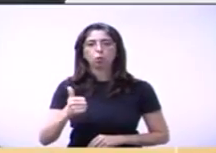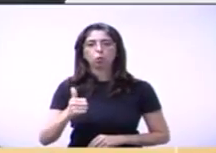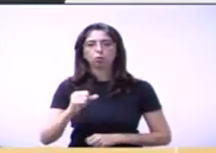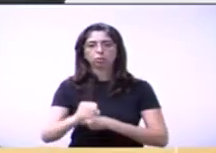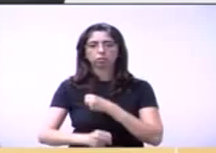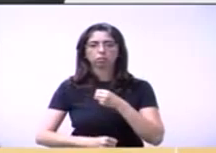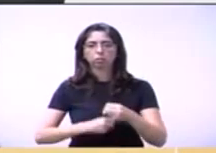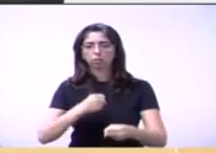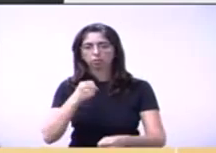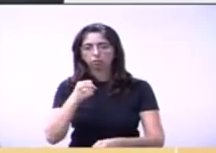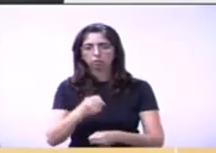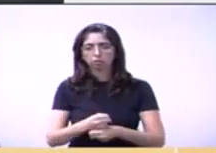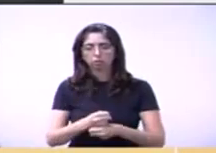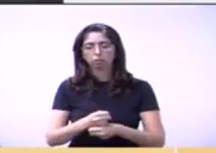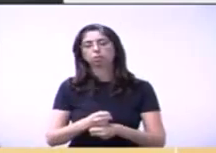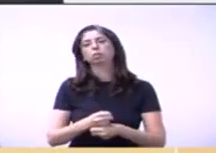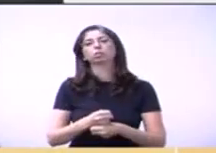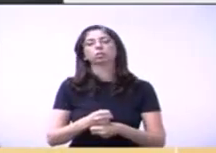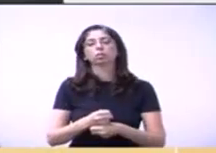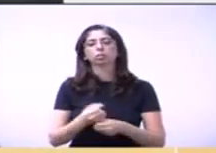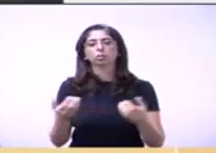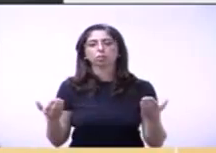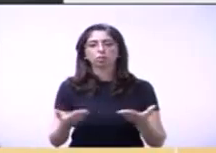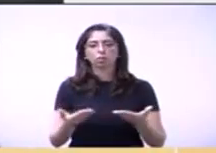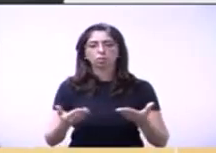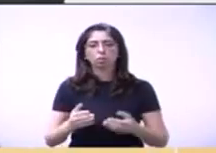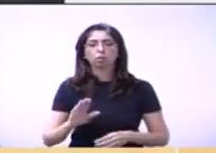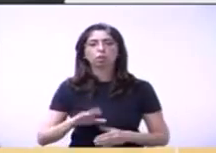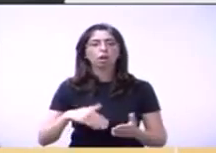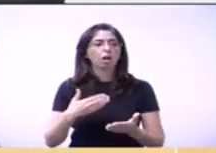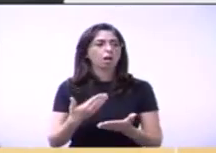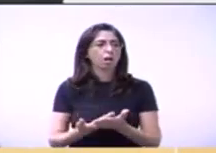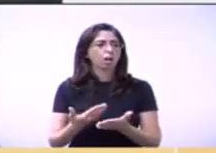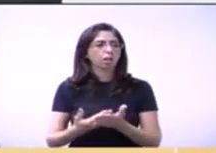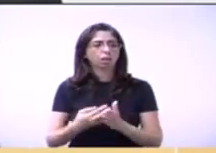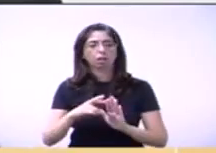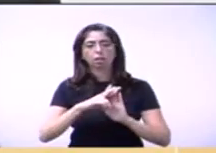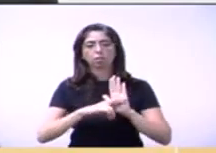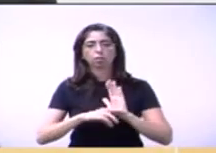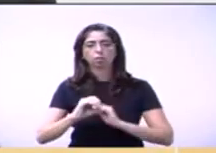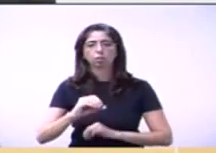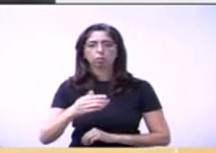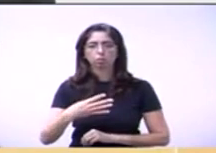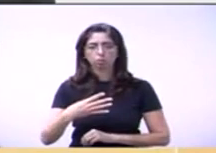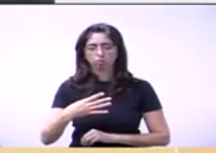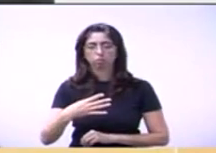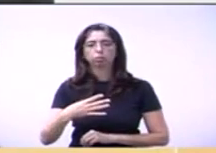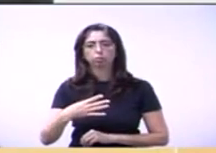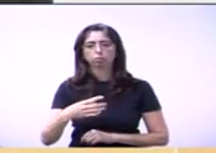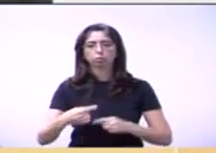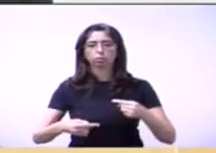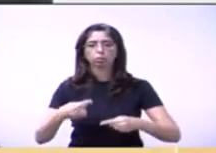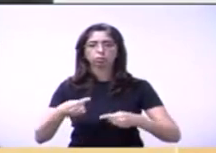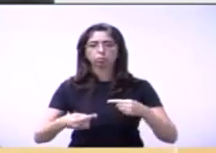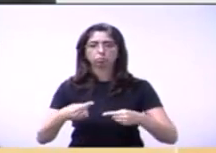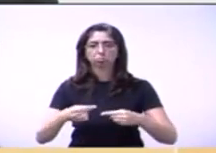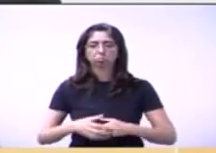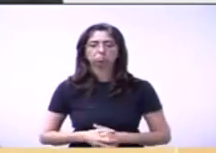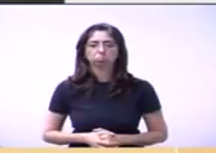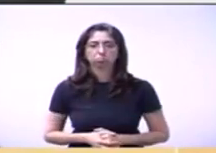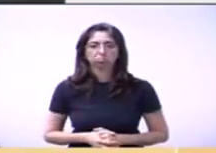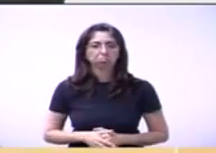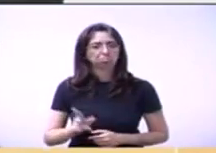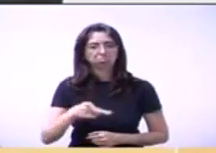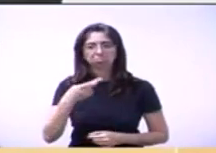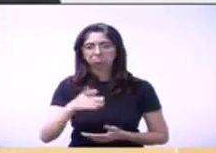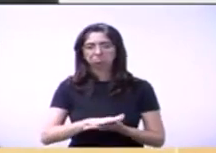11/16, 12, 13, 14 e 04, a resolução 04/16 está em discussão.